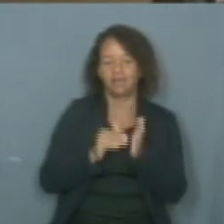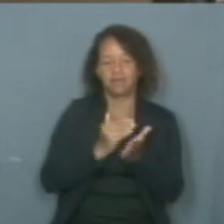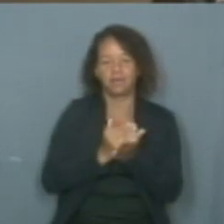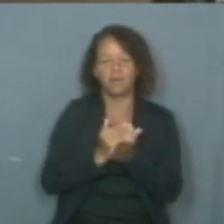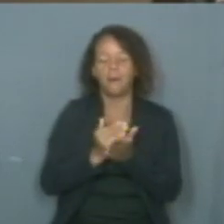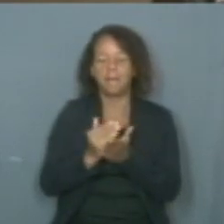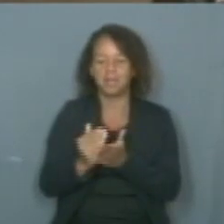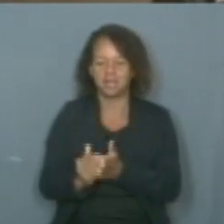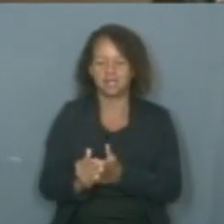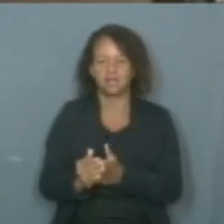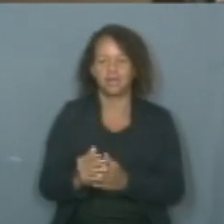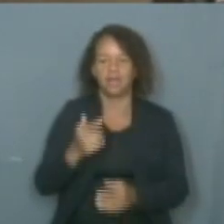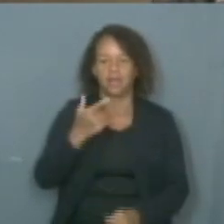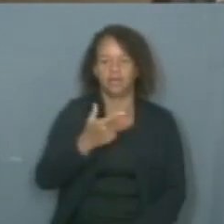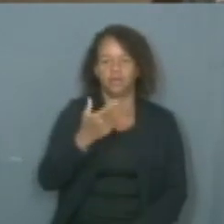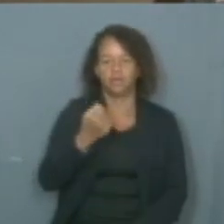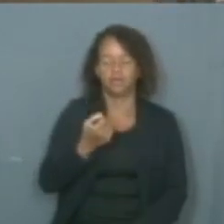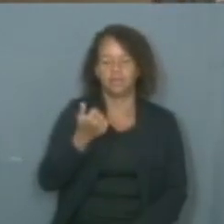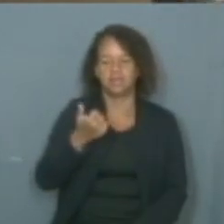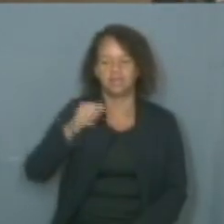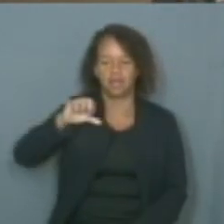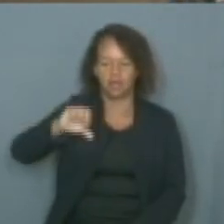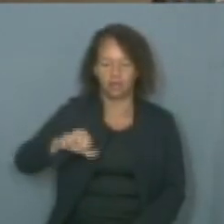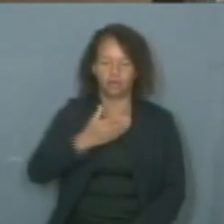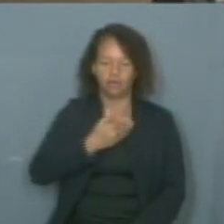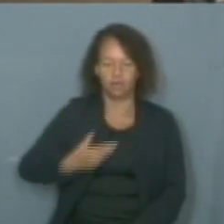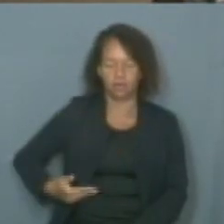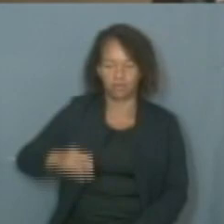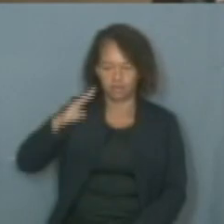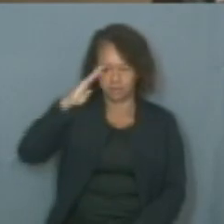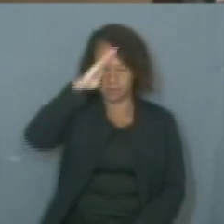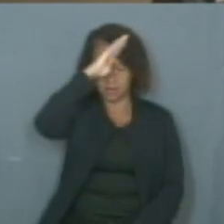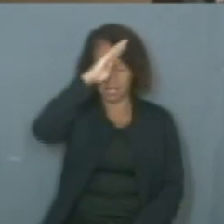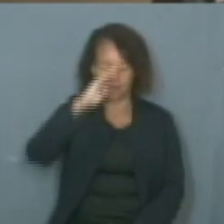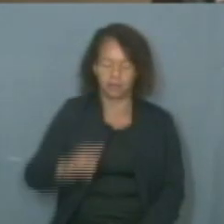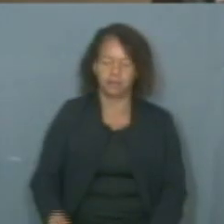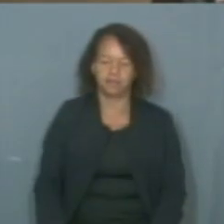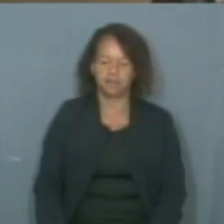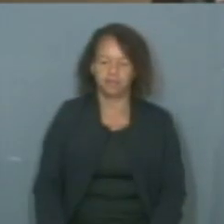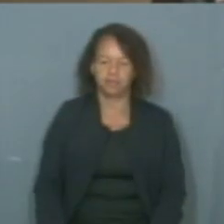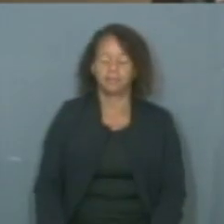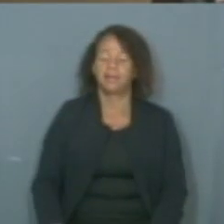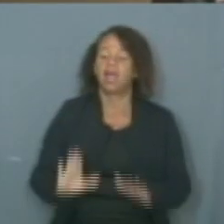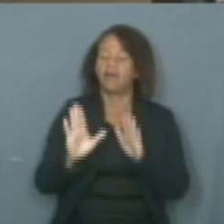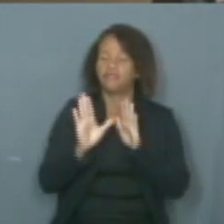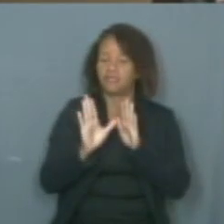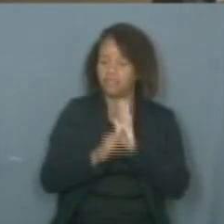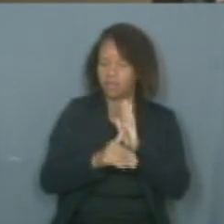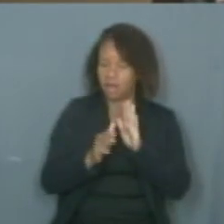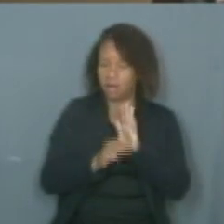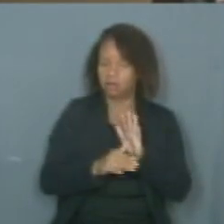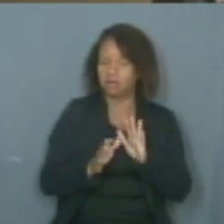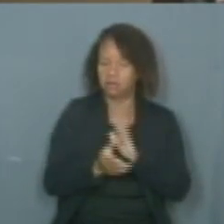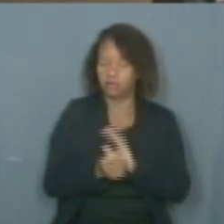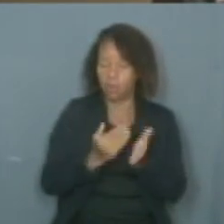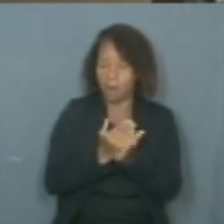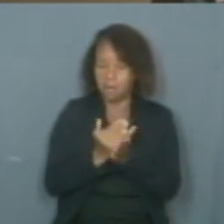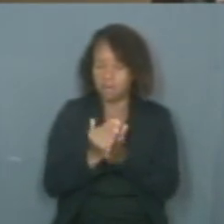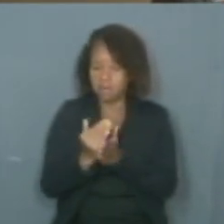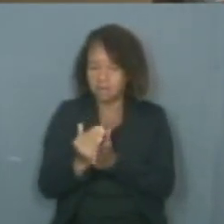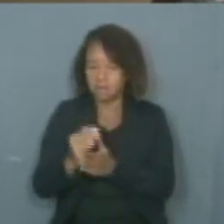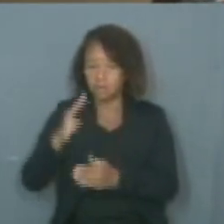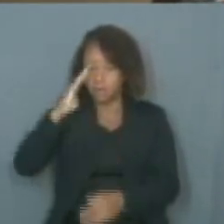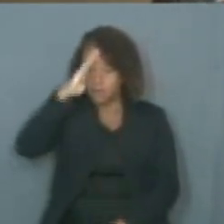iniciou em 2019 no governo Bolsonaro. A fraude foi iniciada no governo